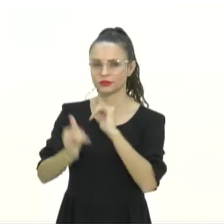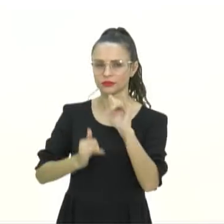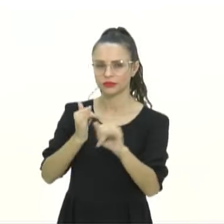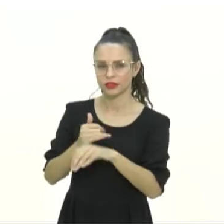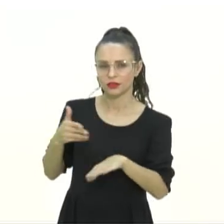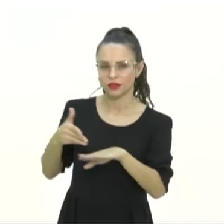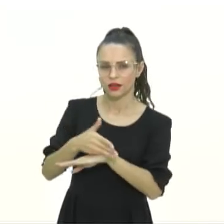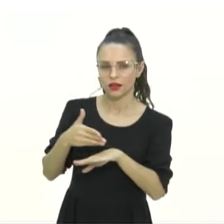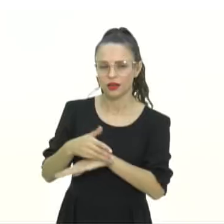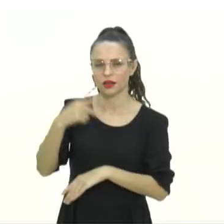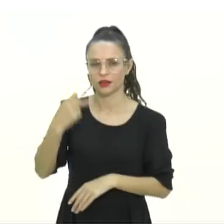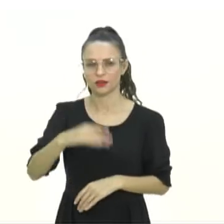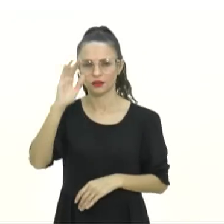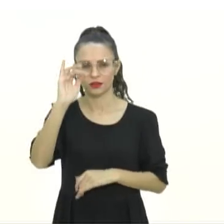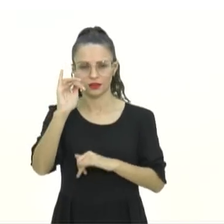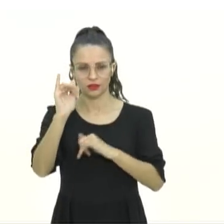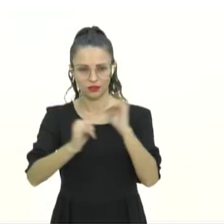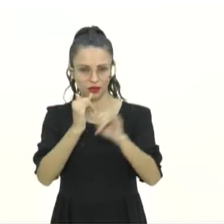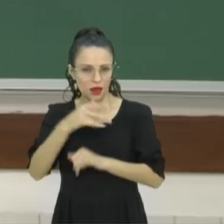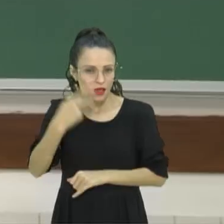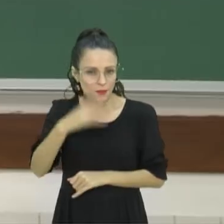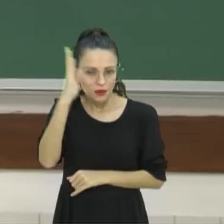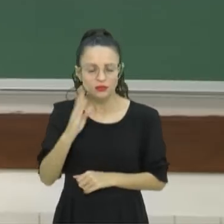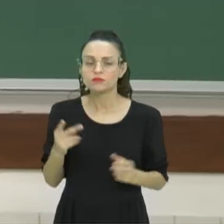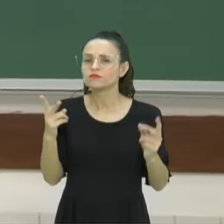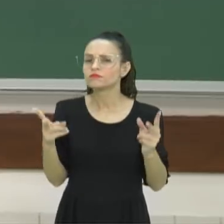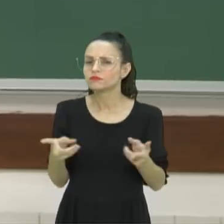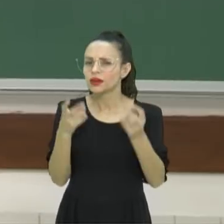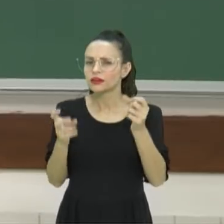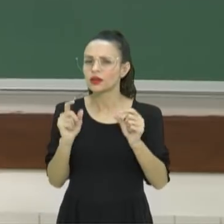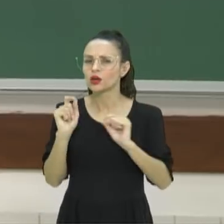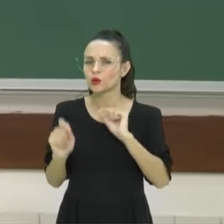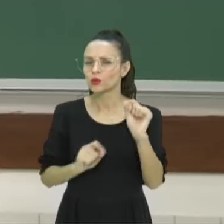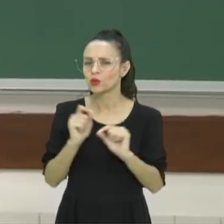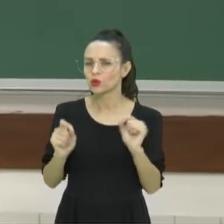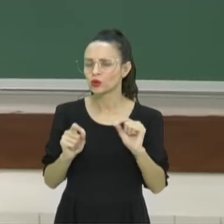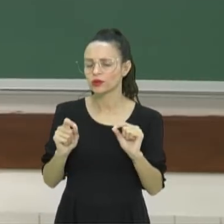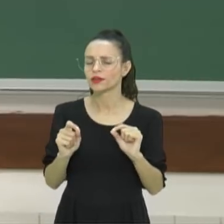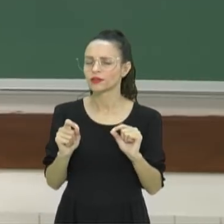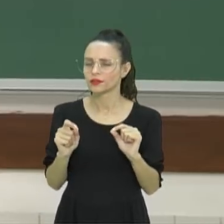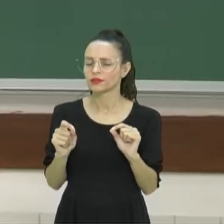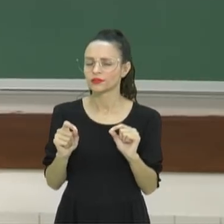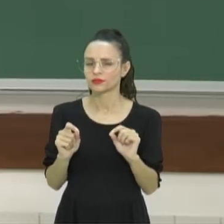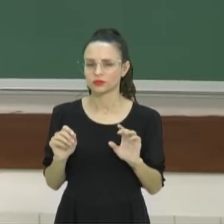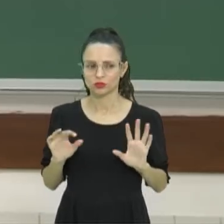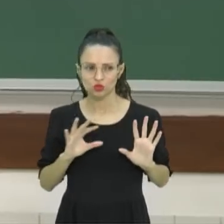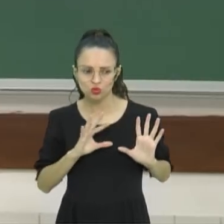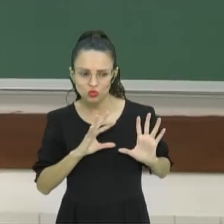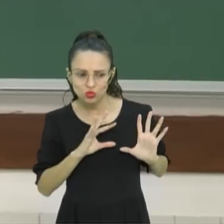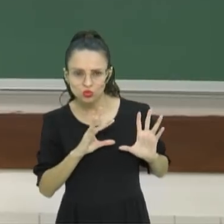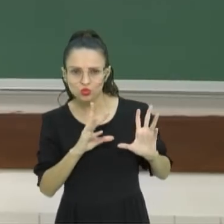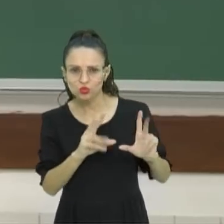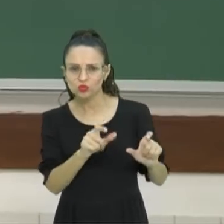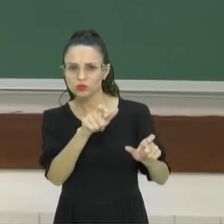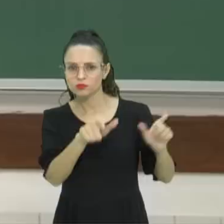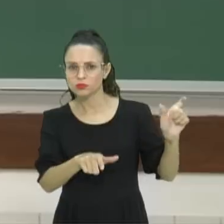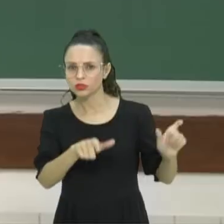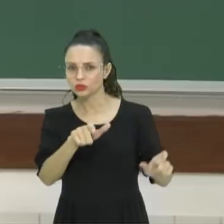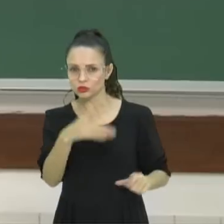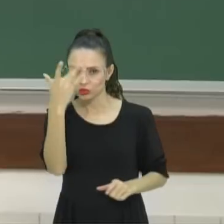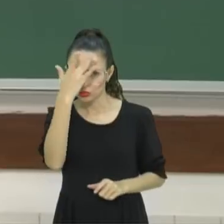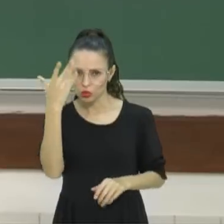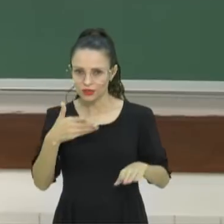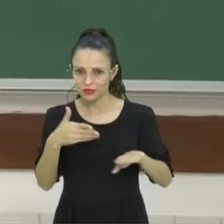Brasil, constata-se o que é possível perceber ao notar que nem todos os brasileiros possuem esse